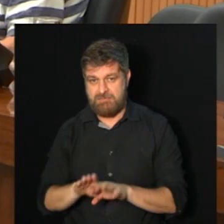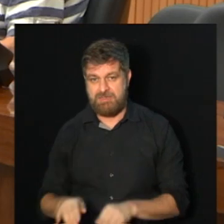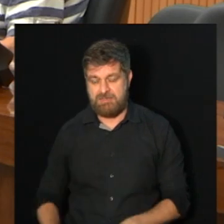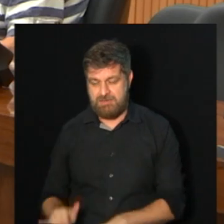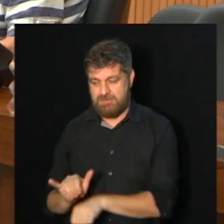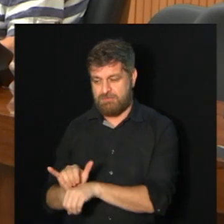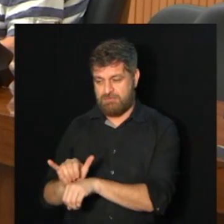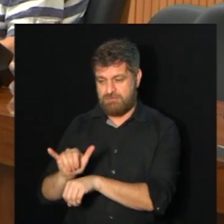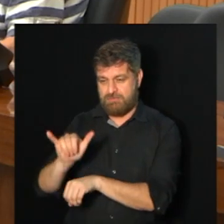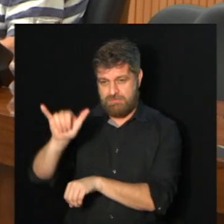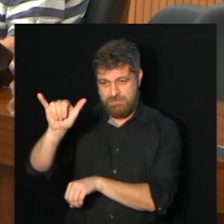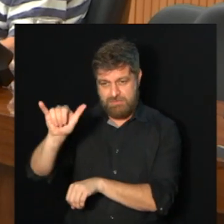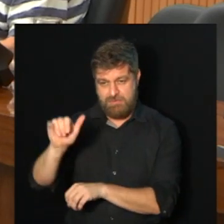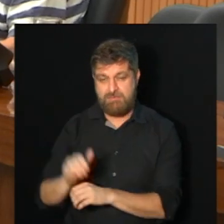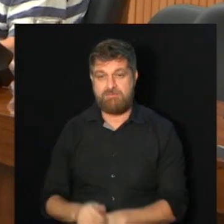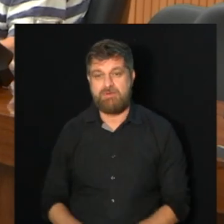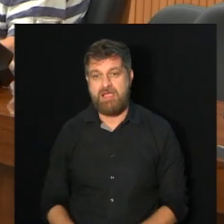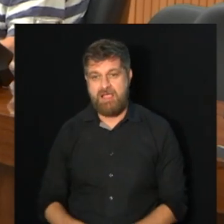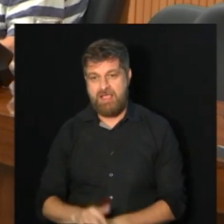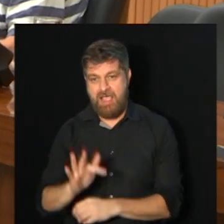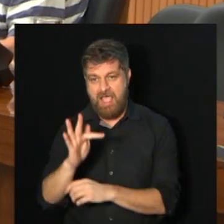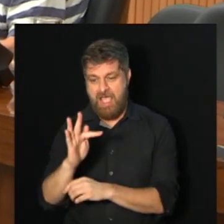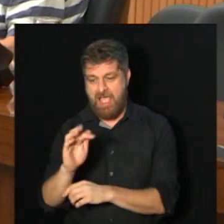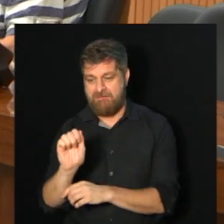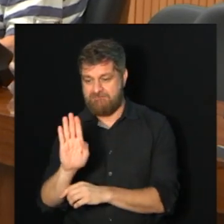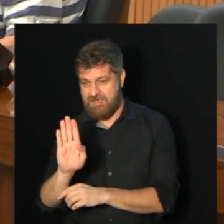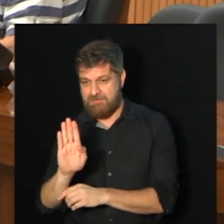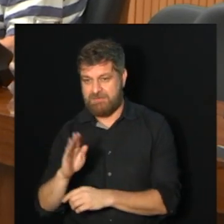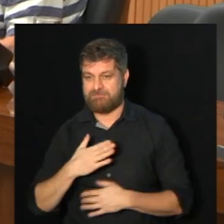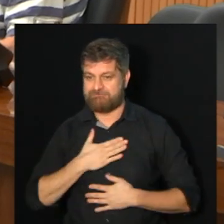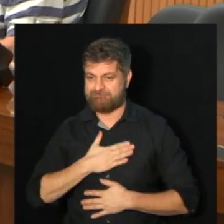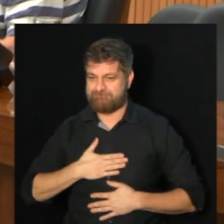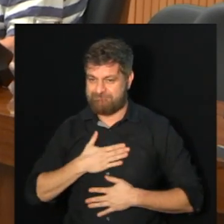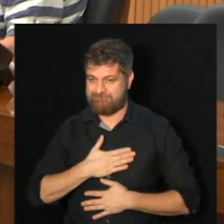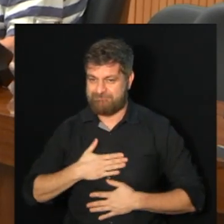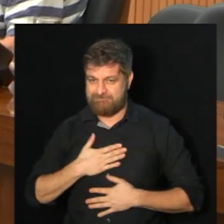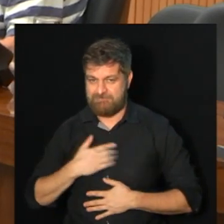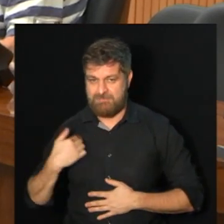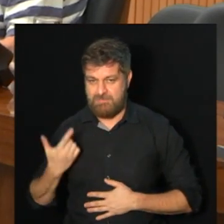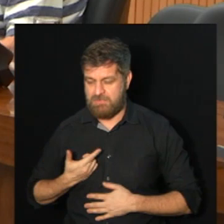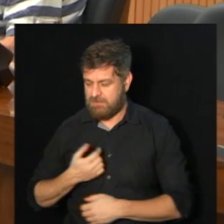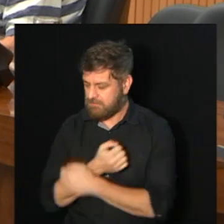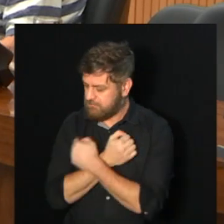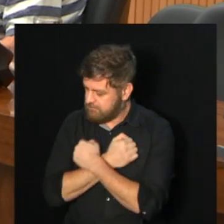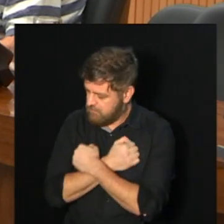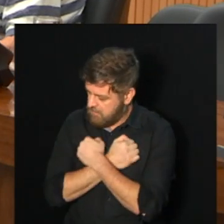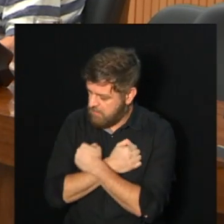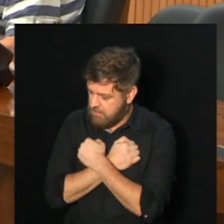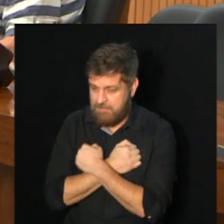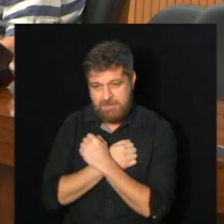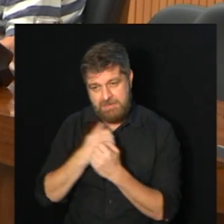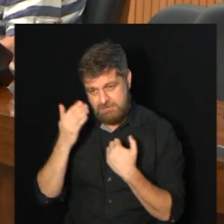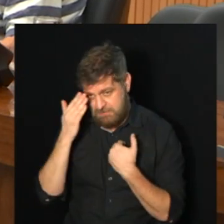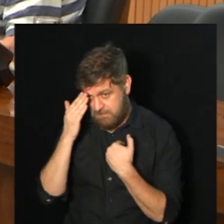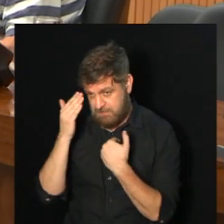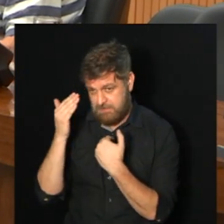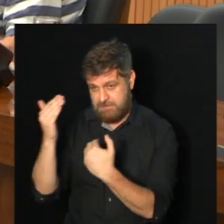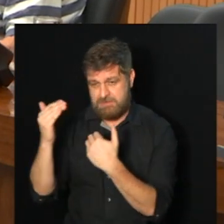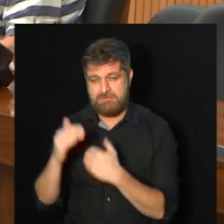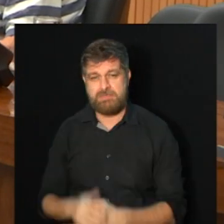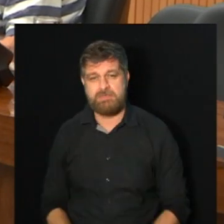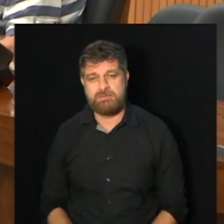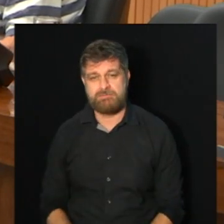Aérea Brasileira. Então ele veio prestigiar, fica aqui também assim o nosso abraço e agradecimento por